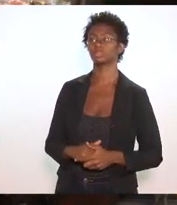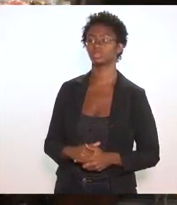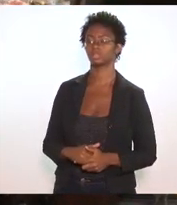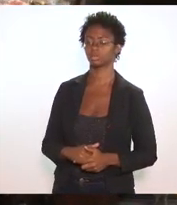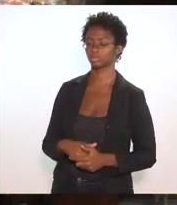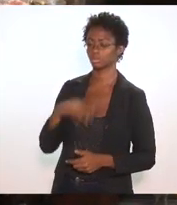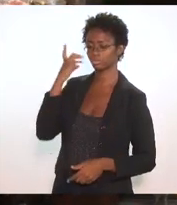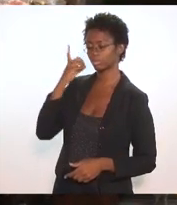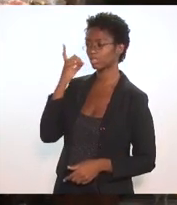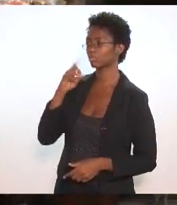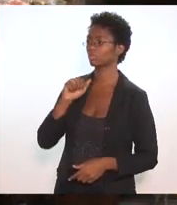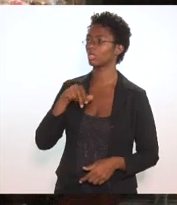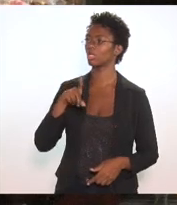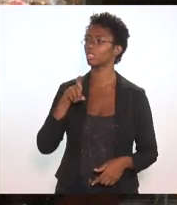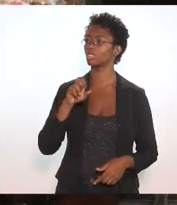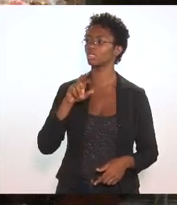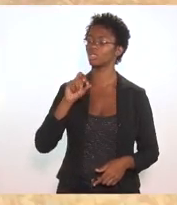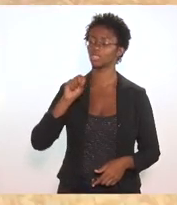Anderson...